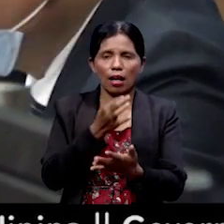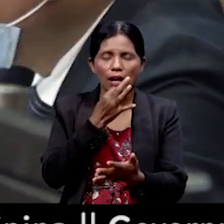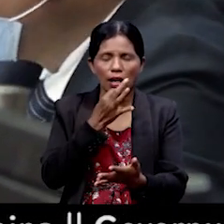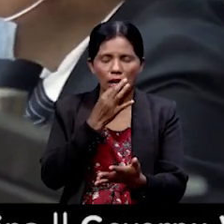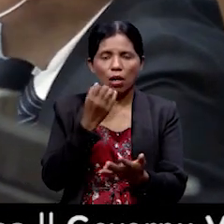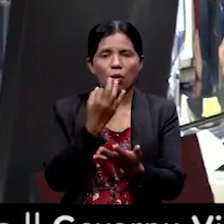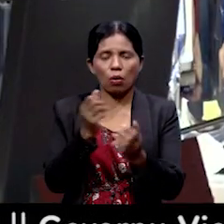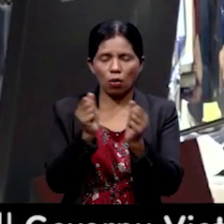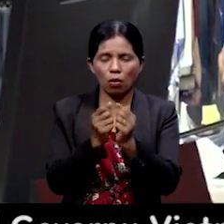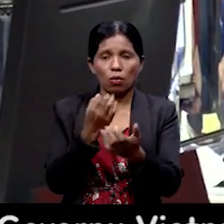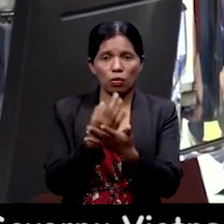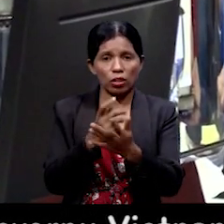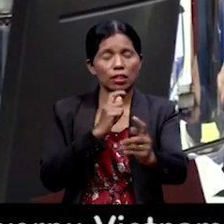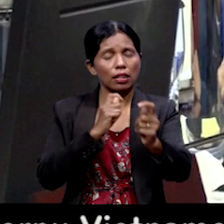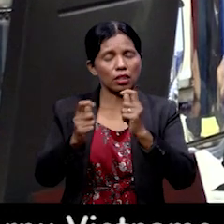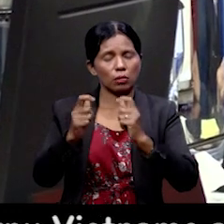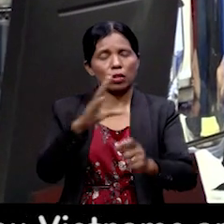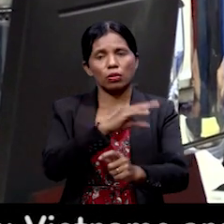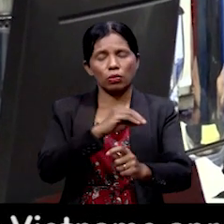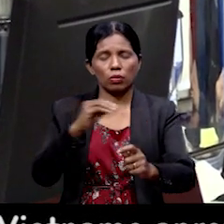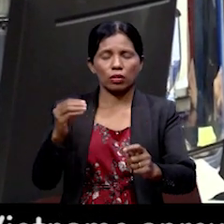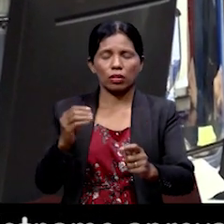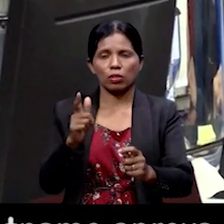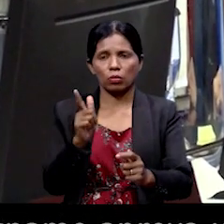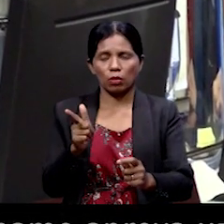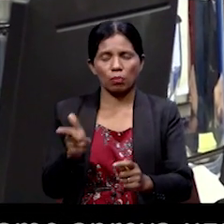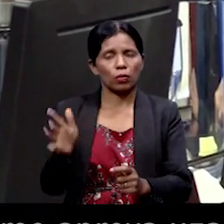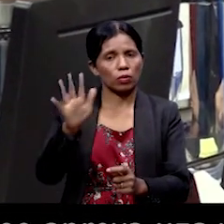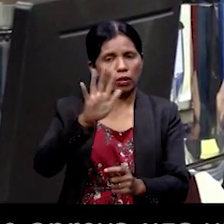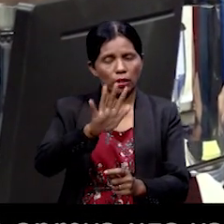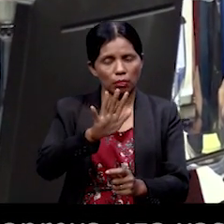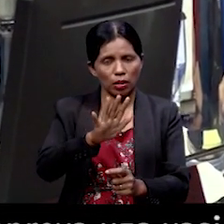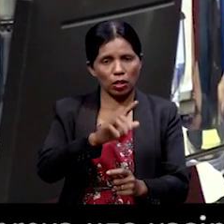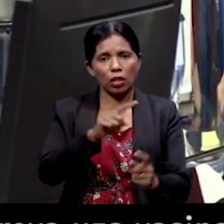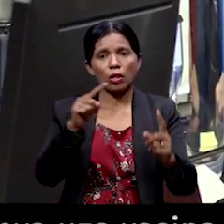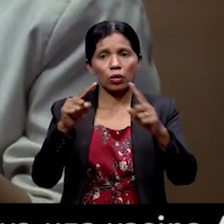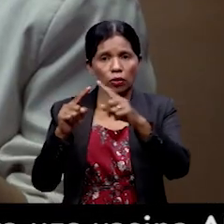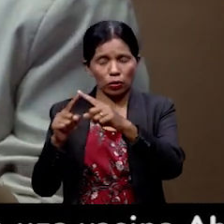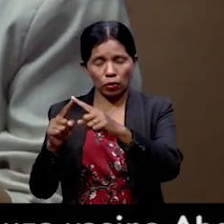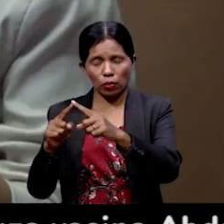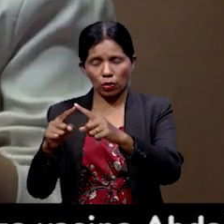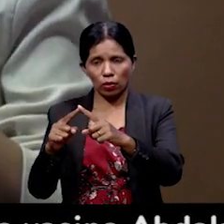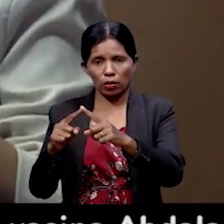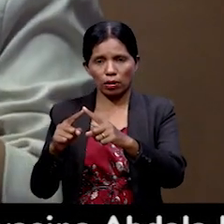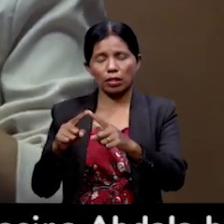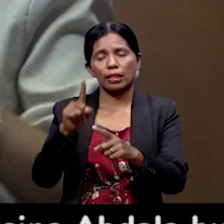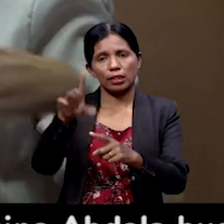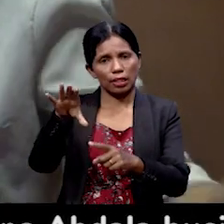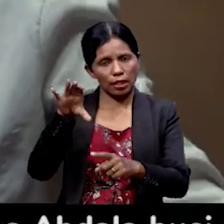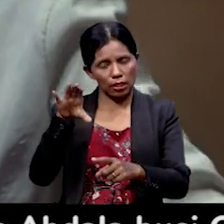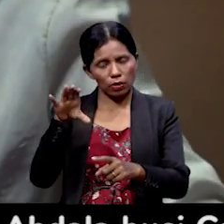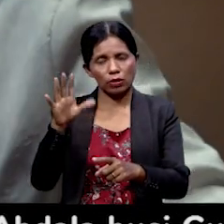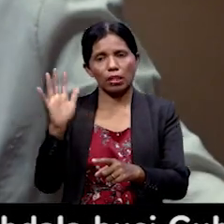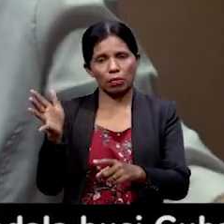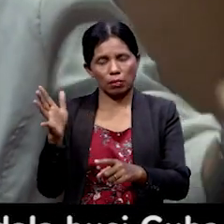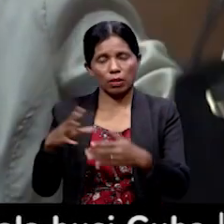osan transporte husi dólar americano ruanulo resin lima to dólar americano atus ida lima nulo. Dadaung